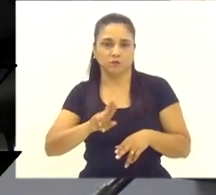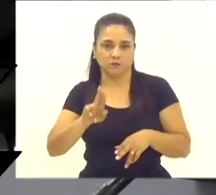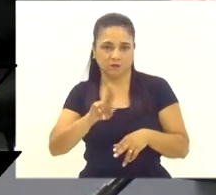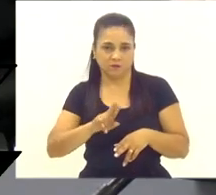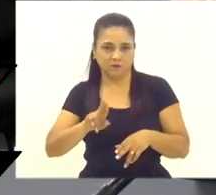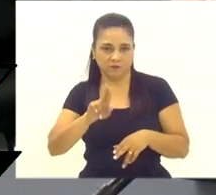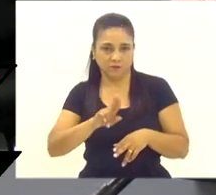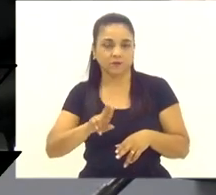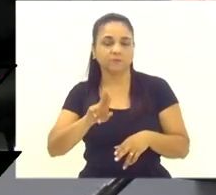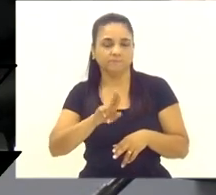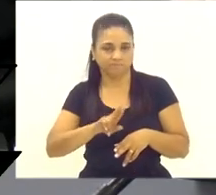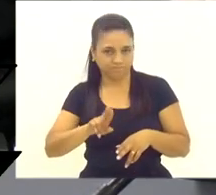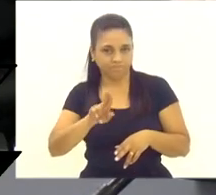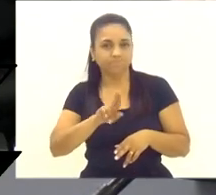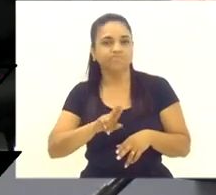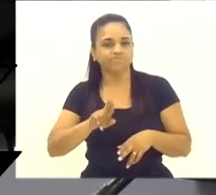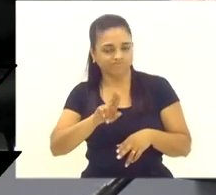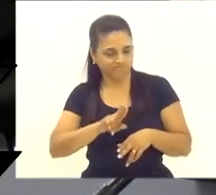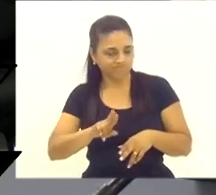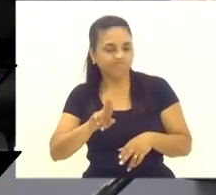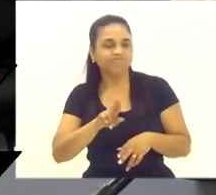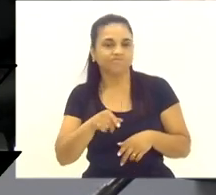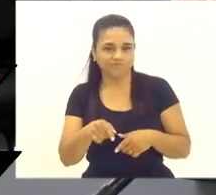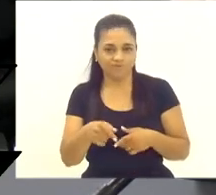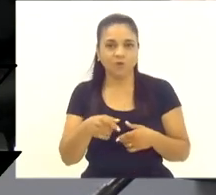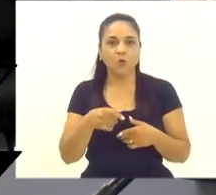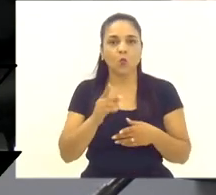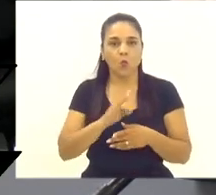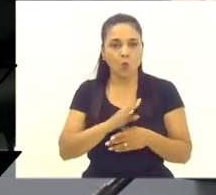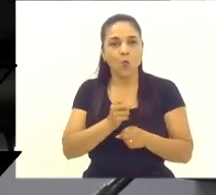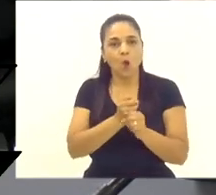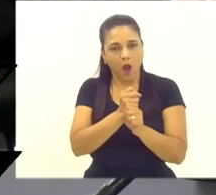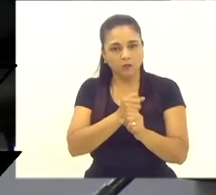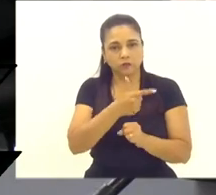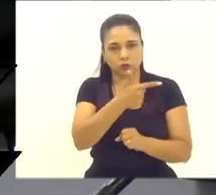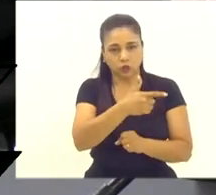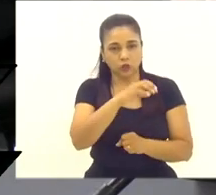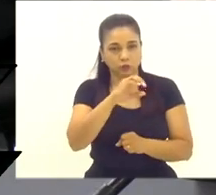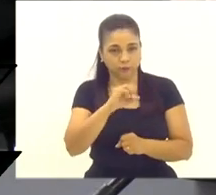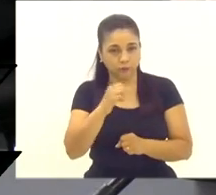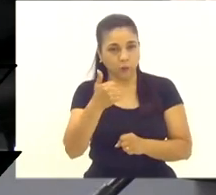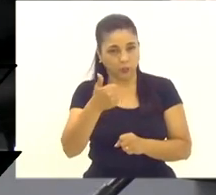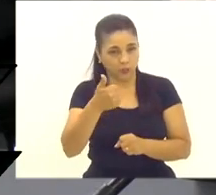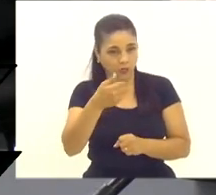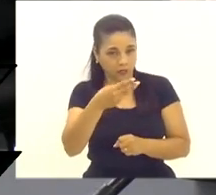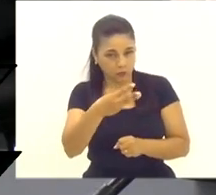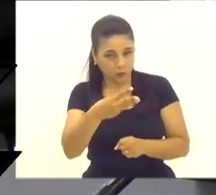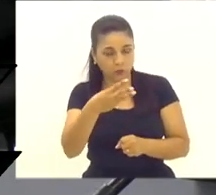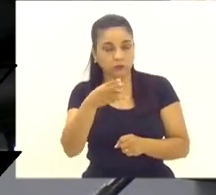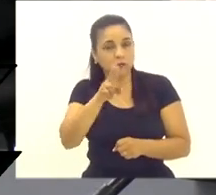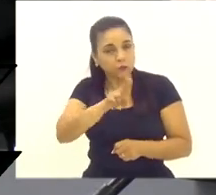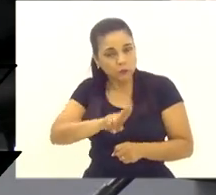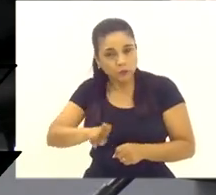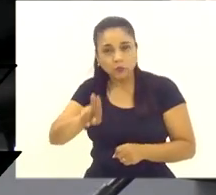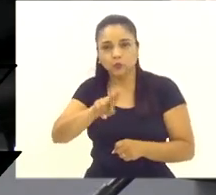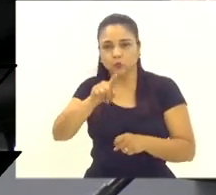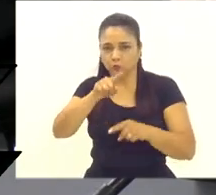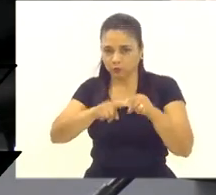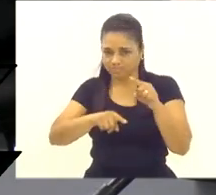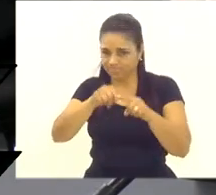era super exterminado mas foi o ano realmente eleitoral em que você teve no momento do uso dessas ferramentas de